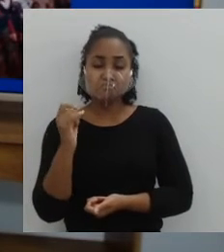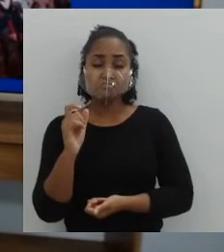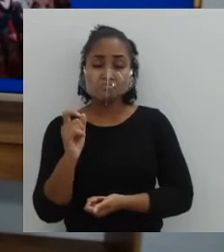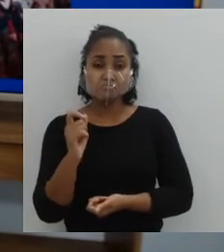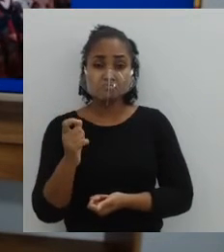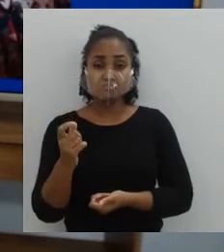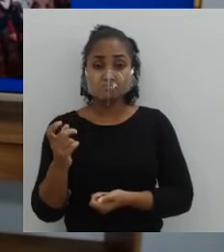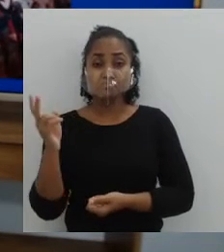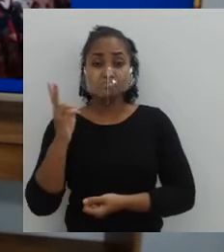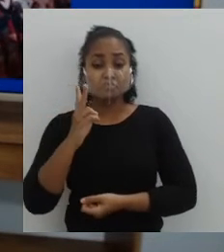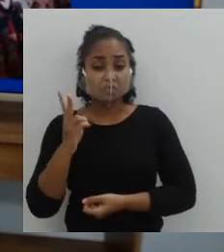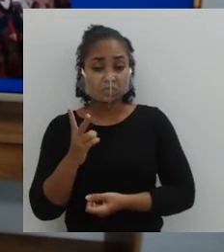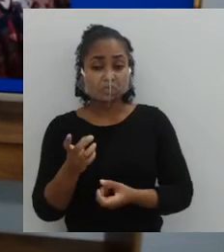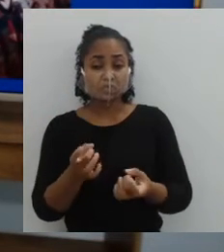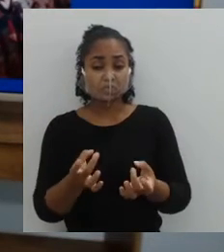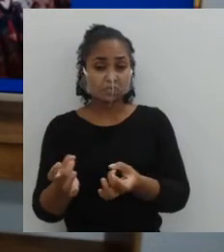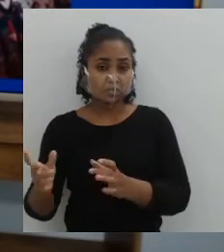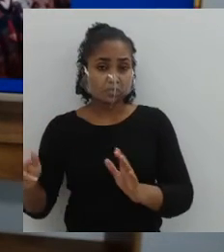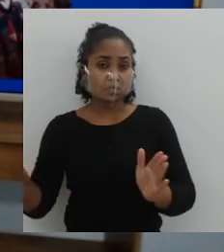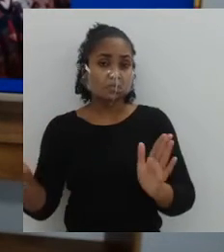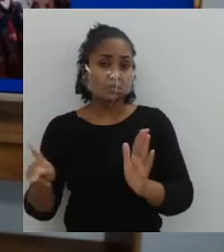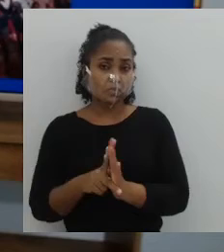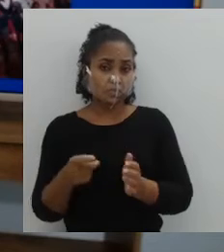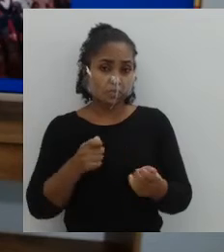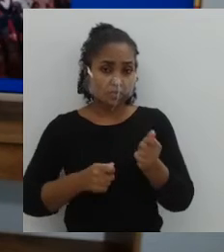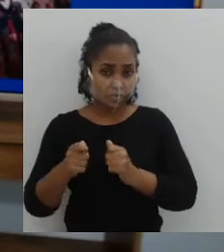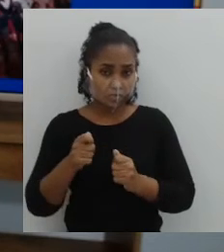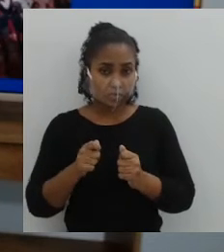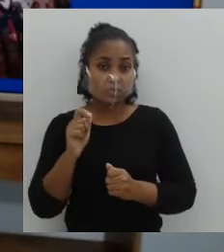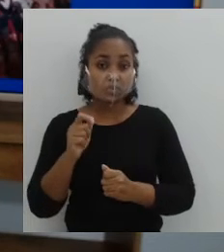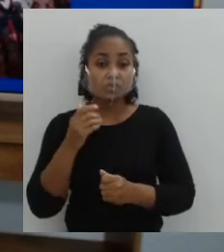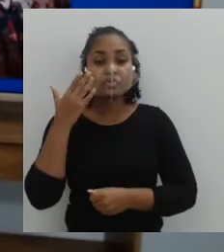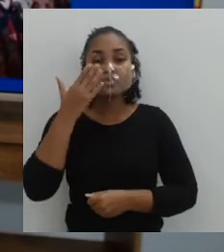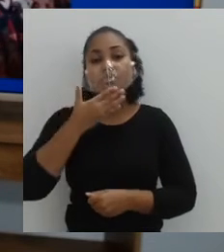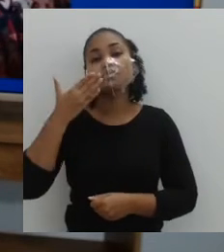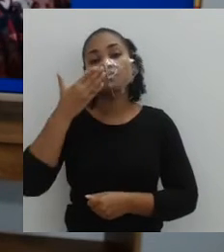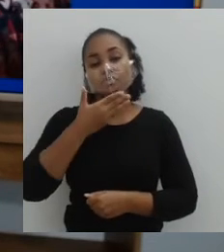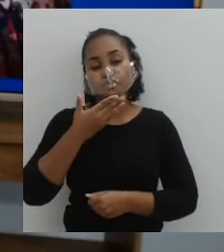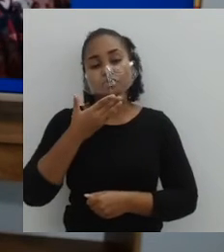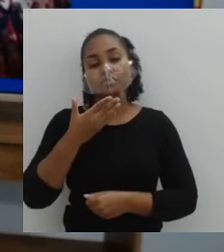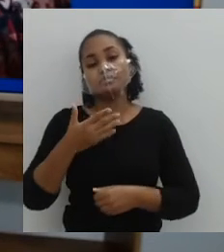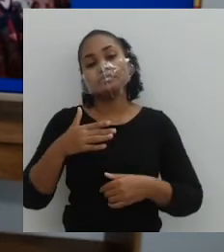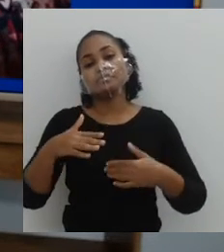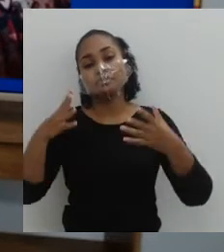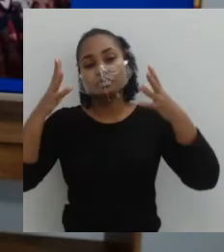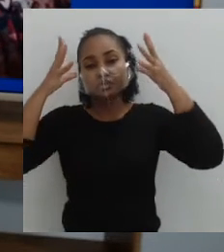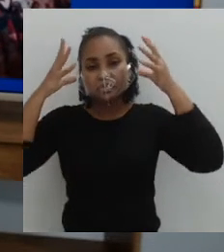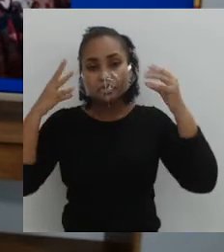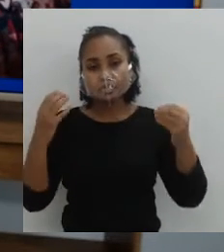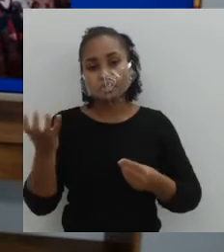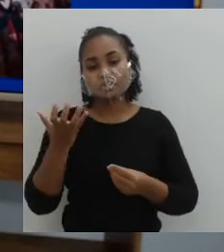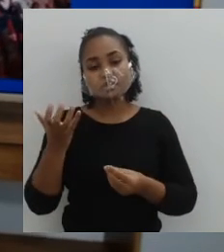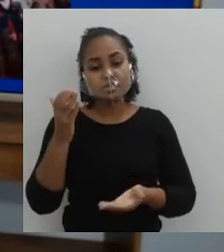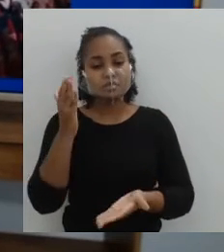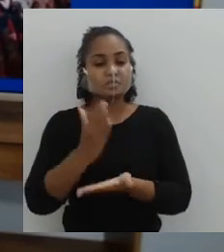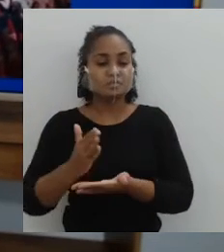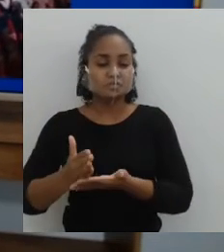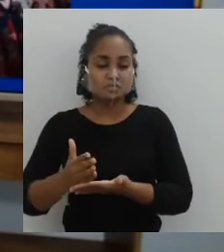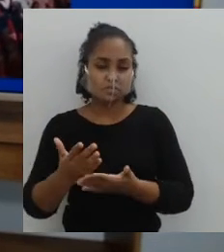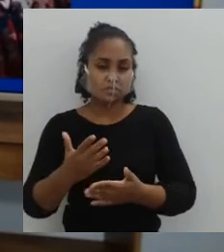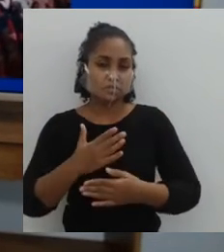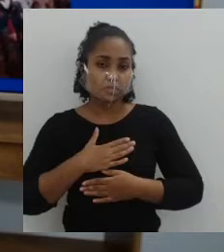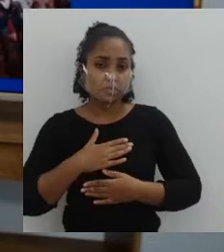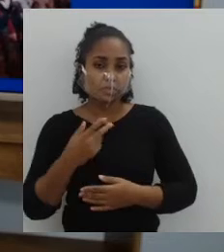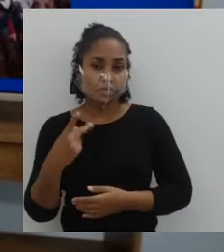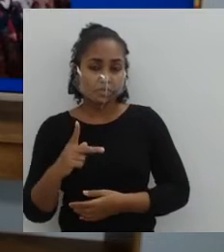de valor de mercado econômico para toda a Europa, que é o açúcar. Então, a Holanda também quer a sua parte. Então,